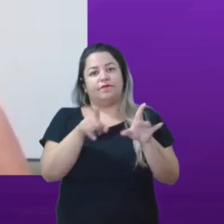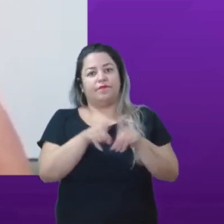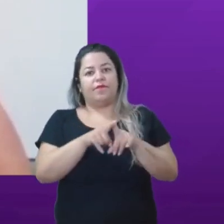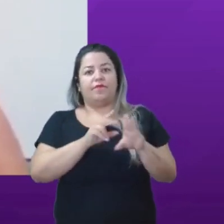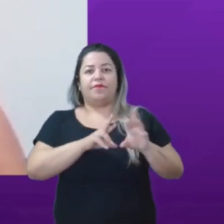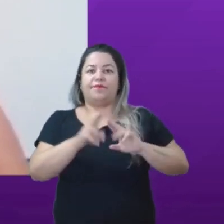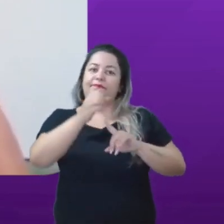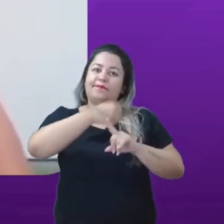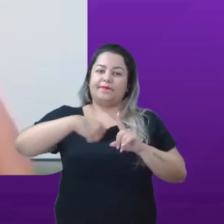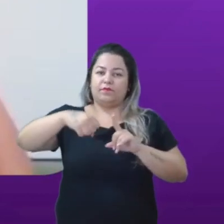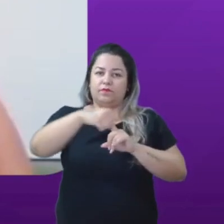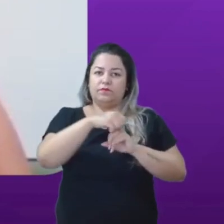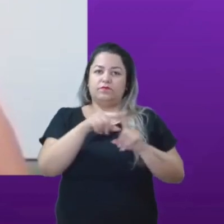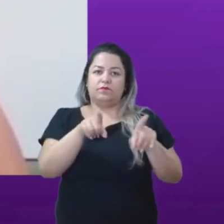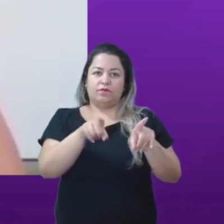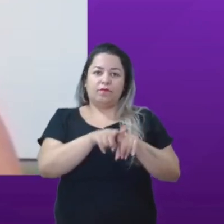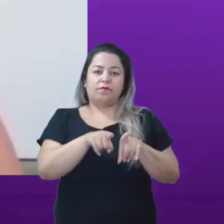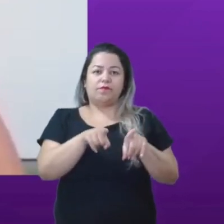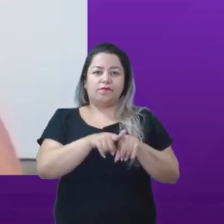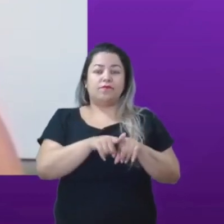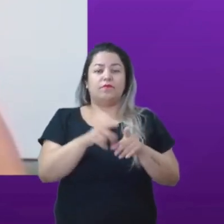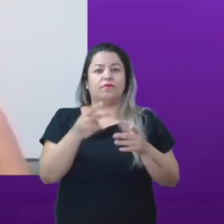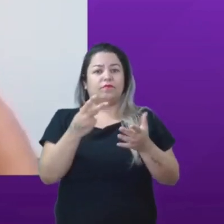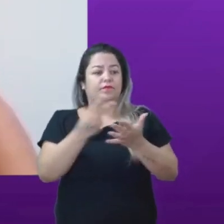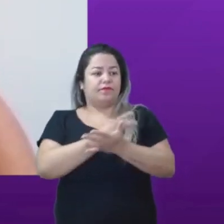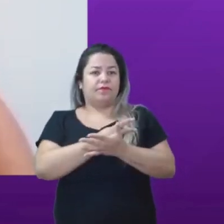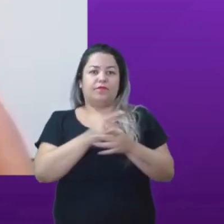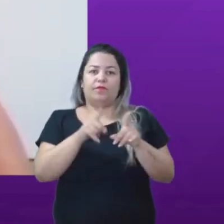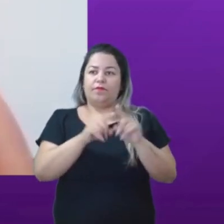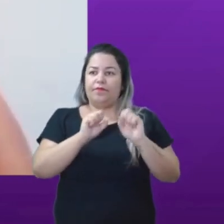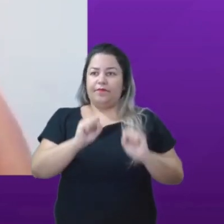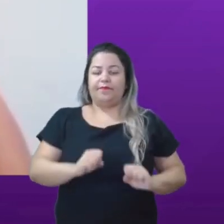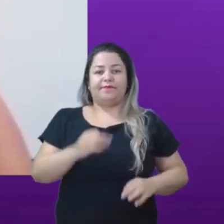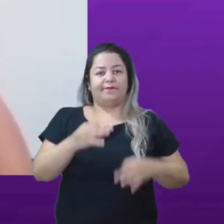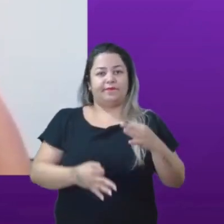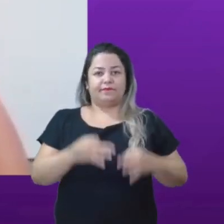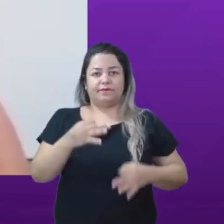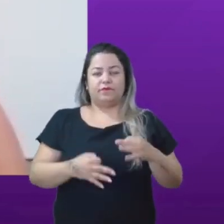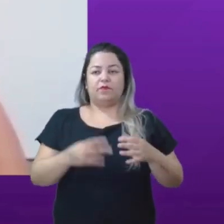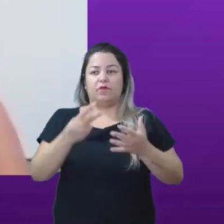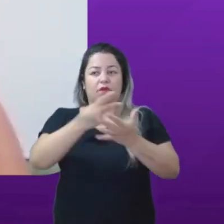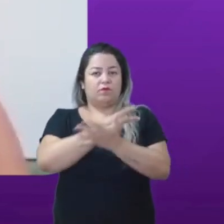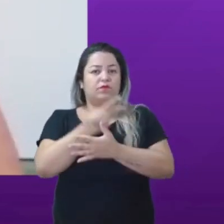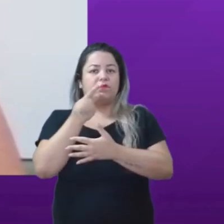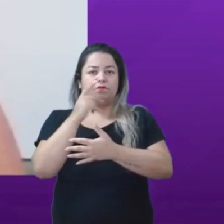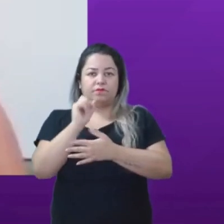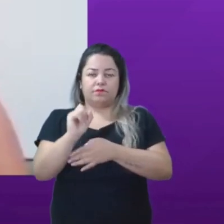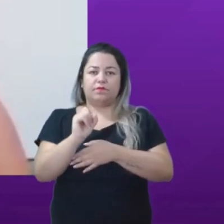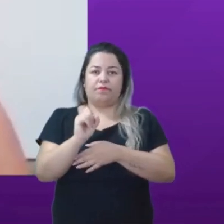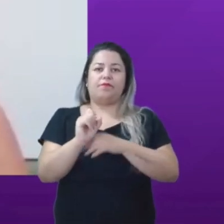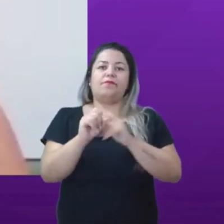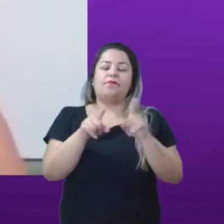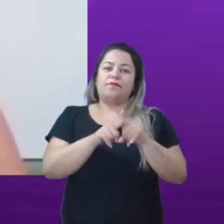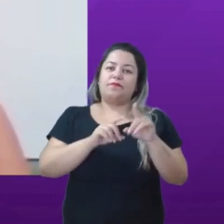relações sociais e da forma como essas relações são constituídas. O nosso sistema de justiça, ele surge para